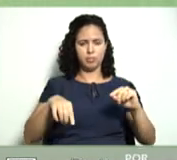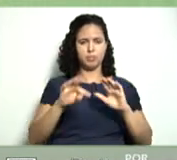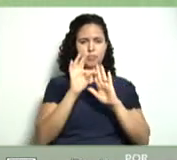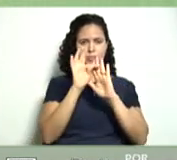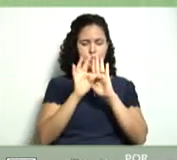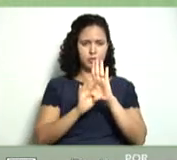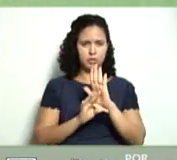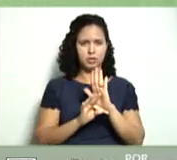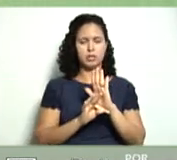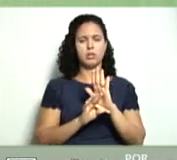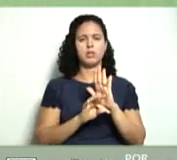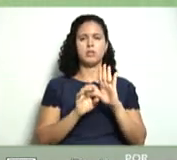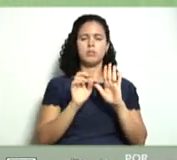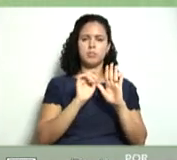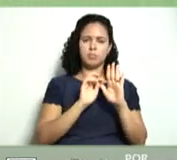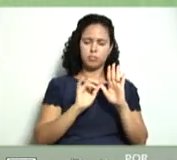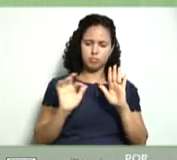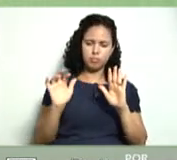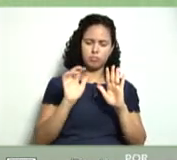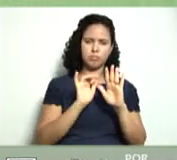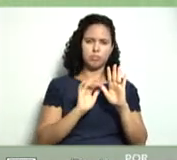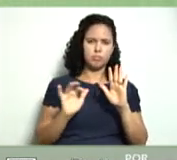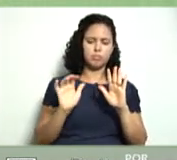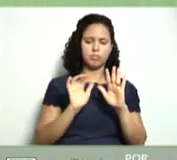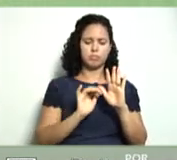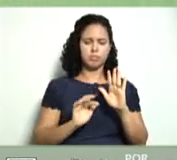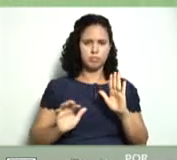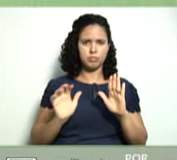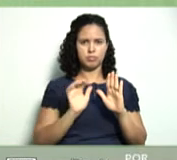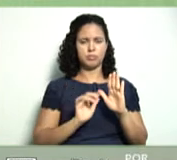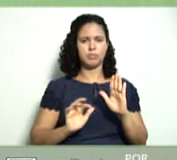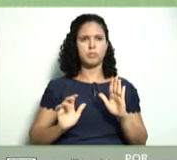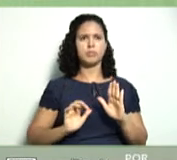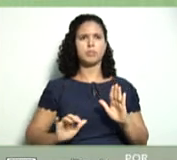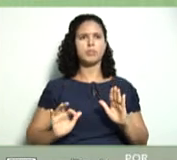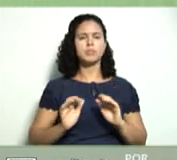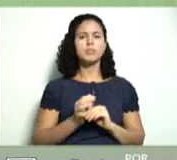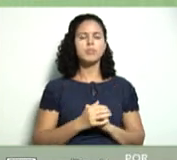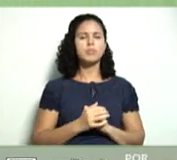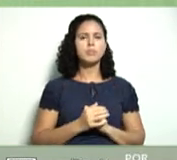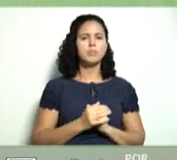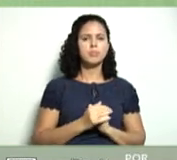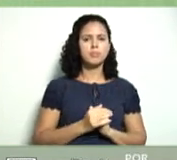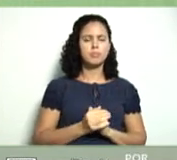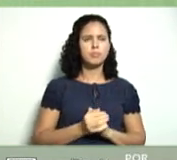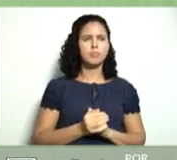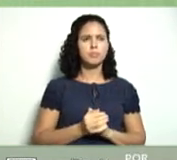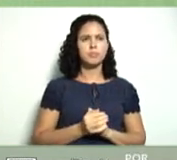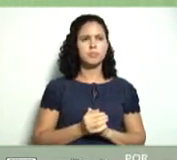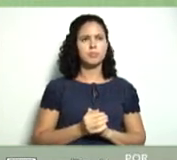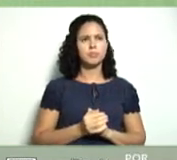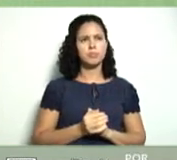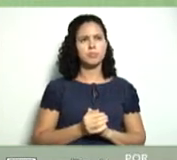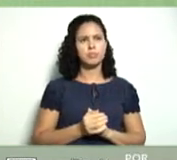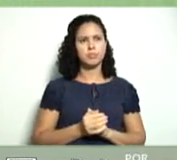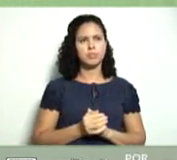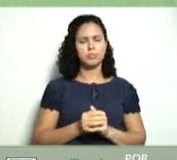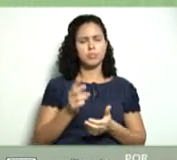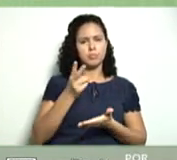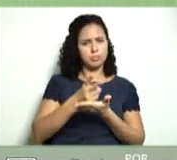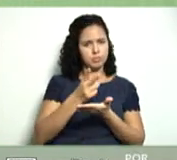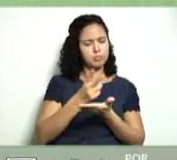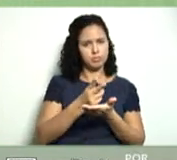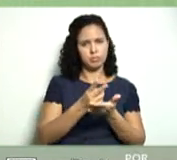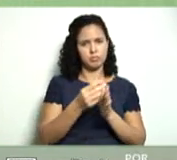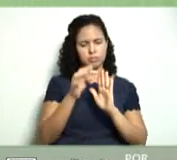declaramos isso declaração vamos colocar ele e eu vou continuar a minha a minha